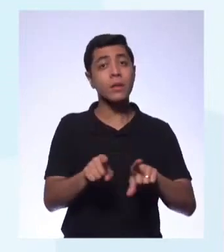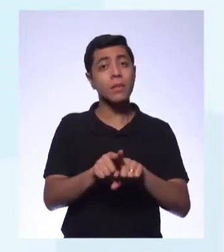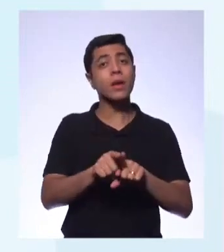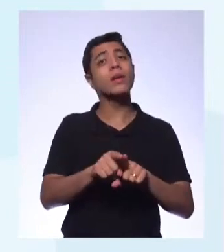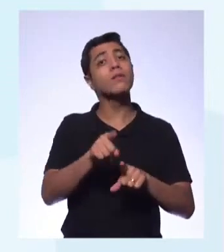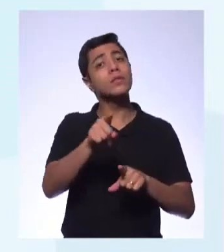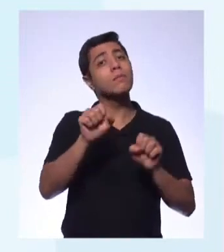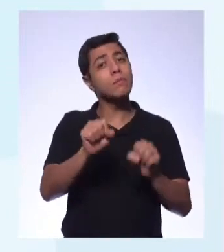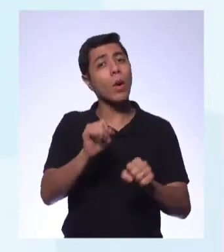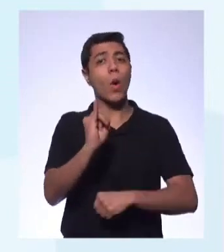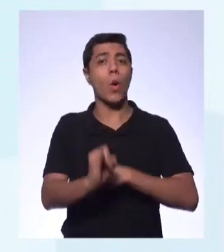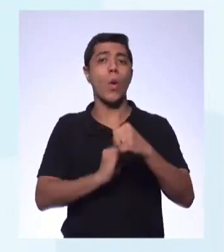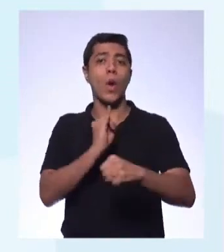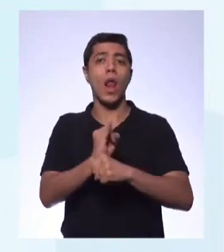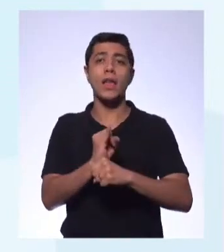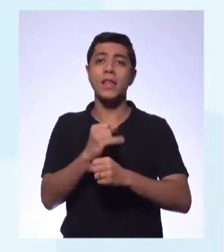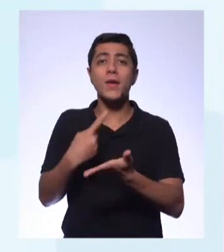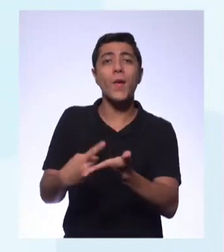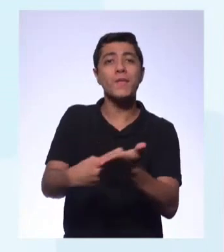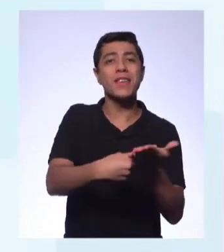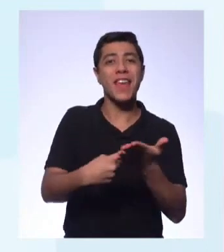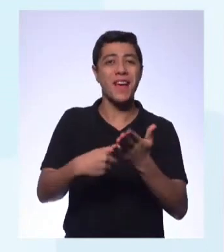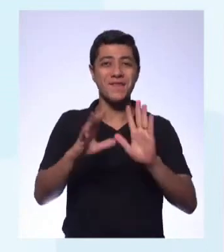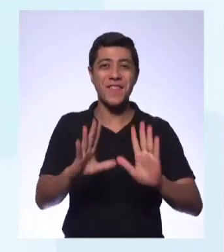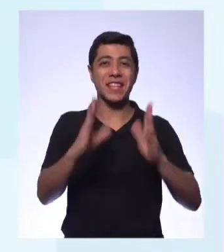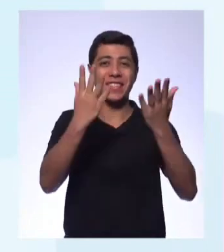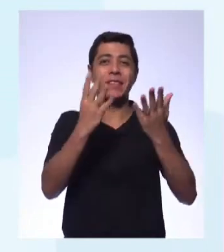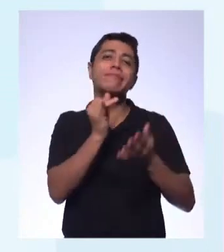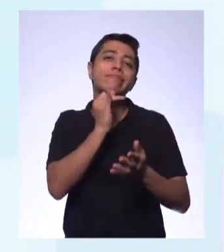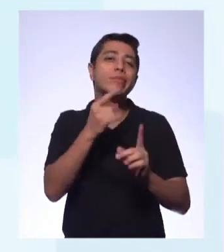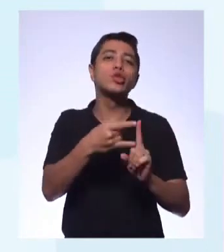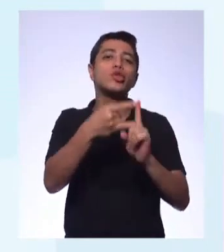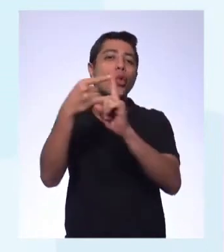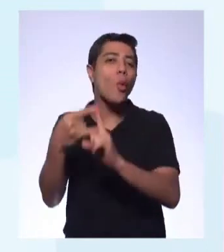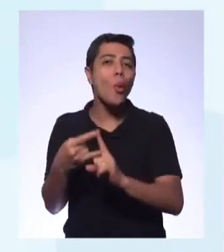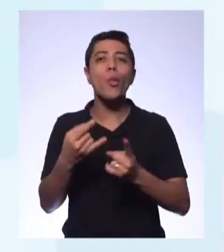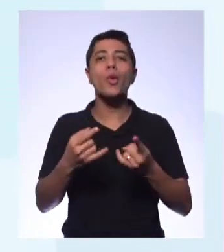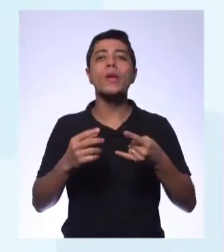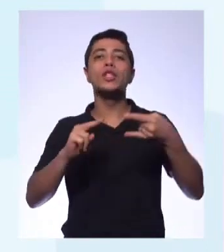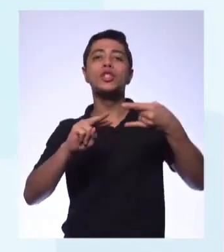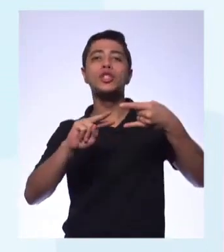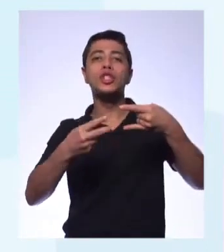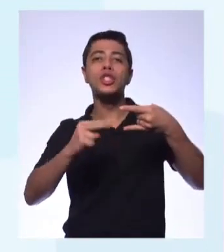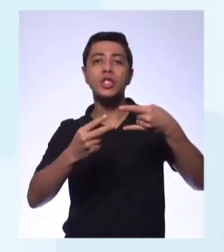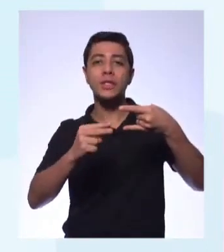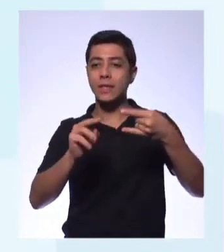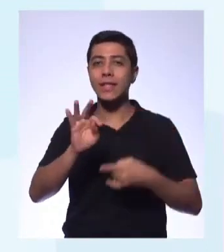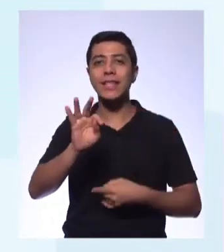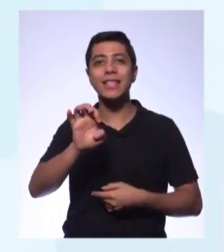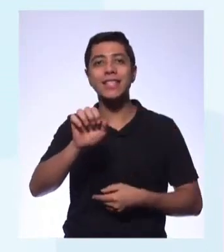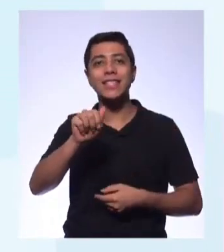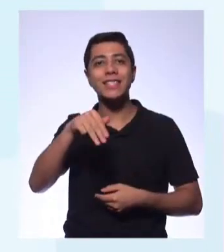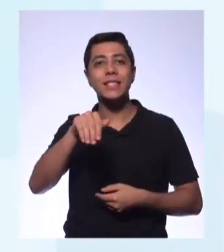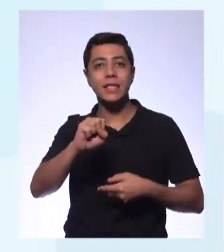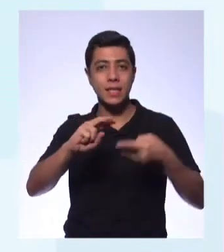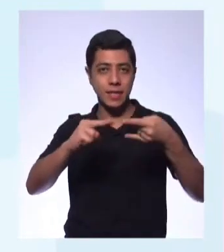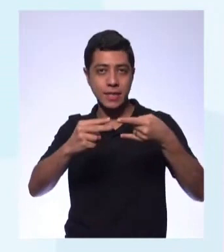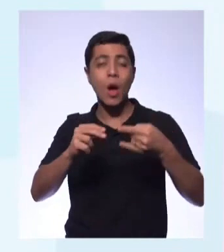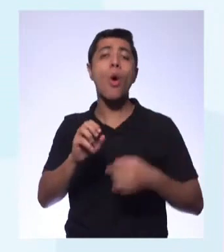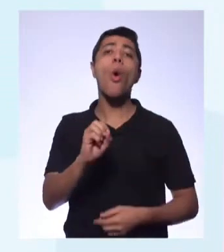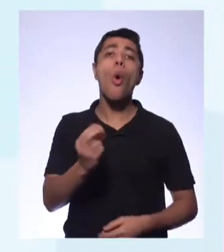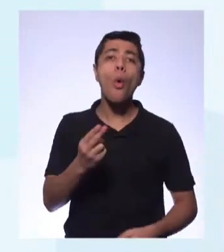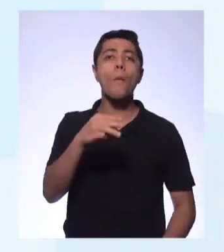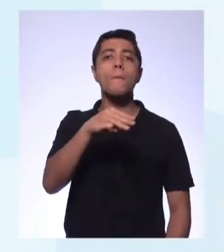coisa online mesmo, né? Criar uma plataforma como no Zoom, no Teams, no Meet, né? Onde cada um de vocês nas suas casas aí